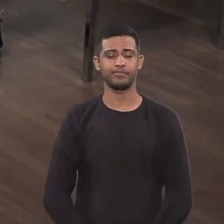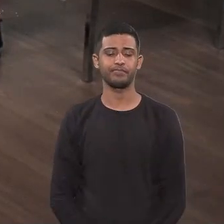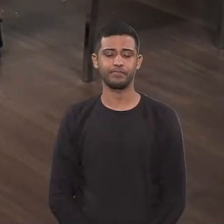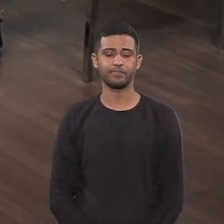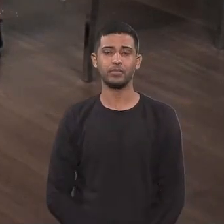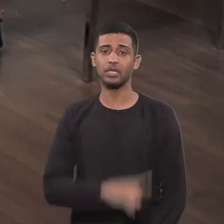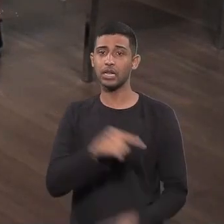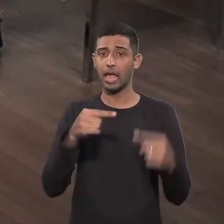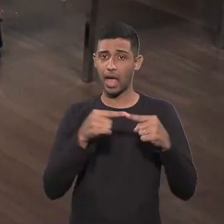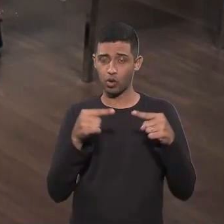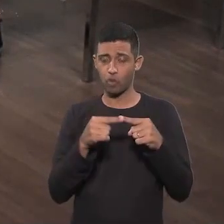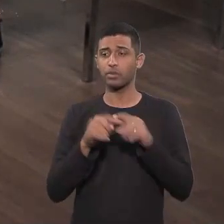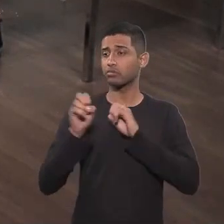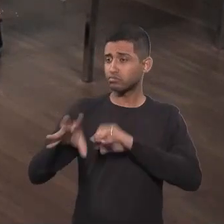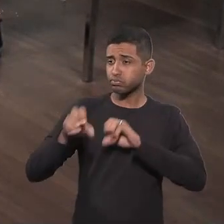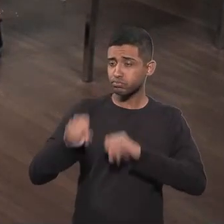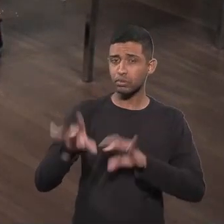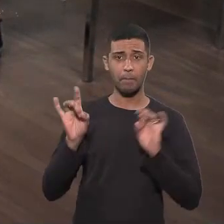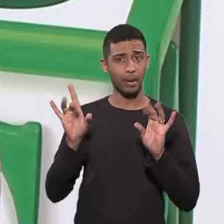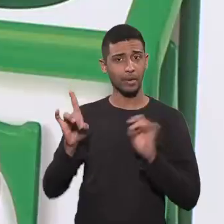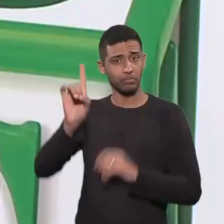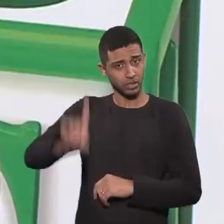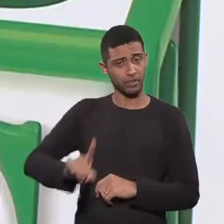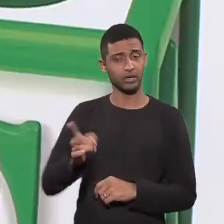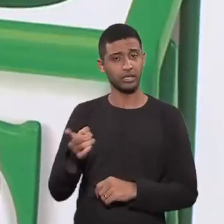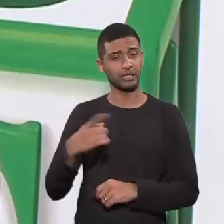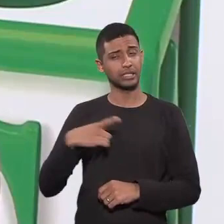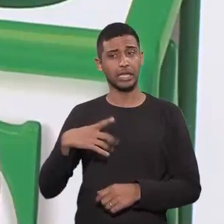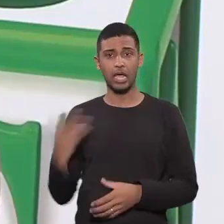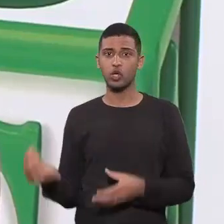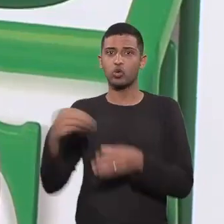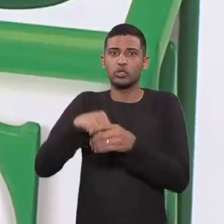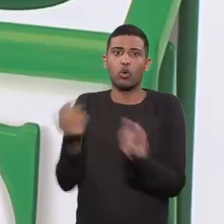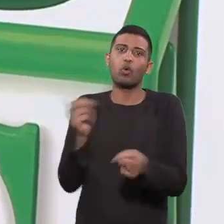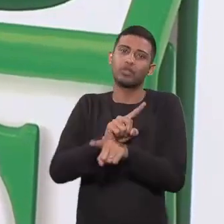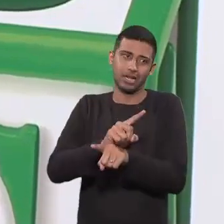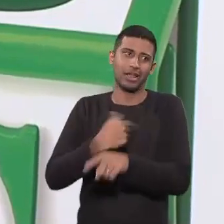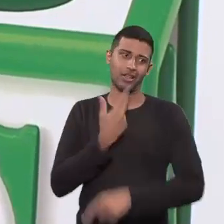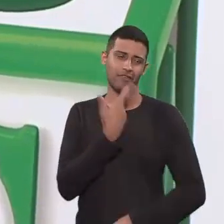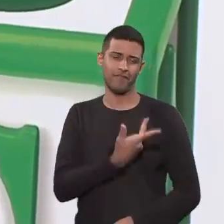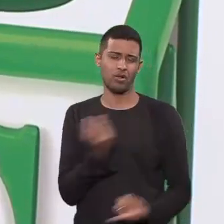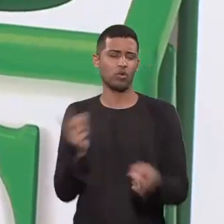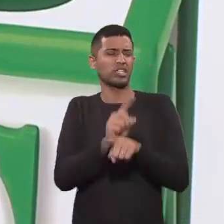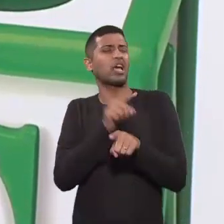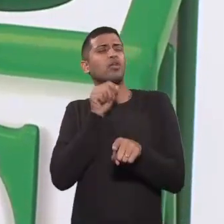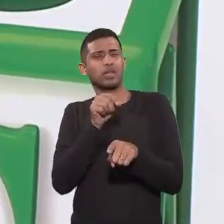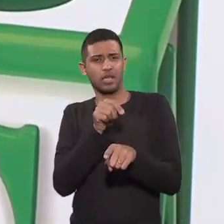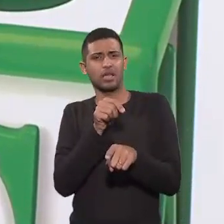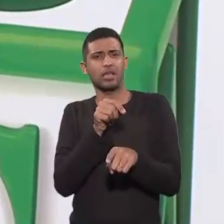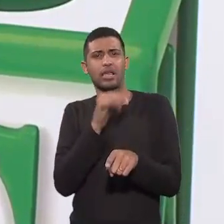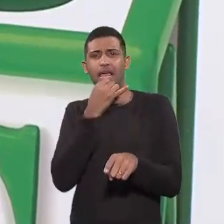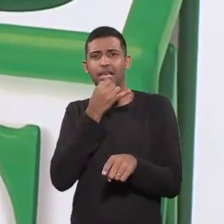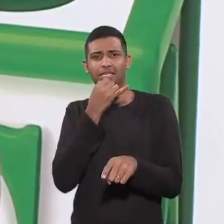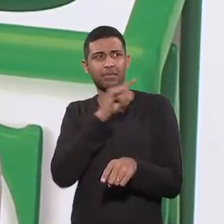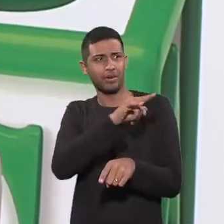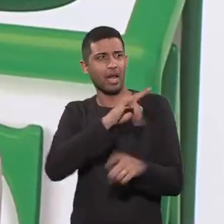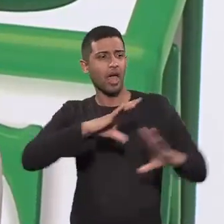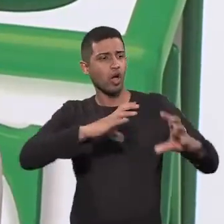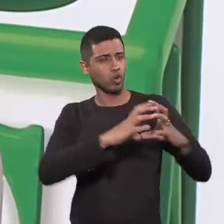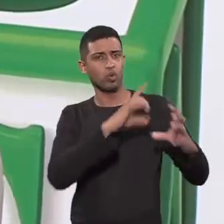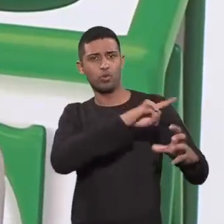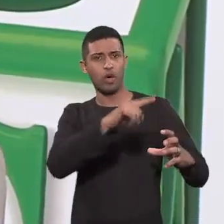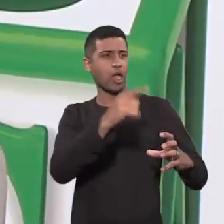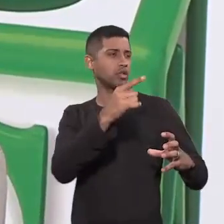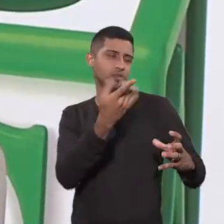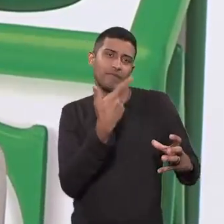uma escola de educação especial e está fazendo essa inclusão contrária que eu chamo, que é trazer os alunos da classe regular